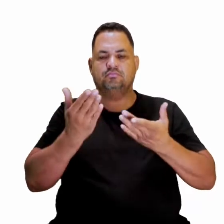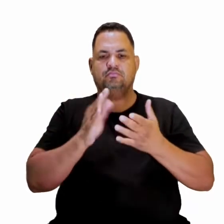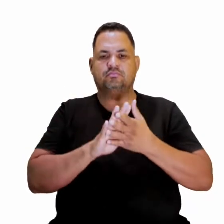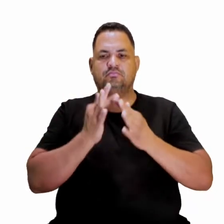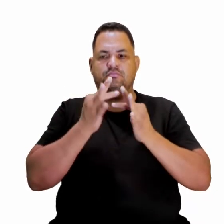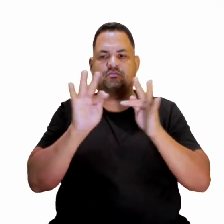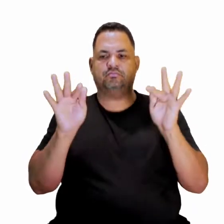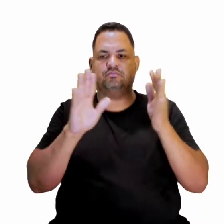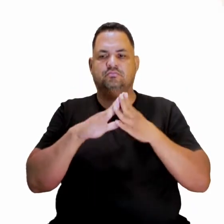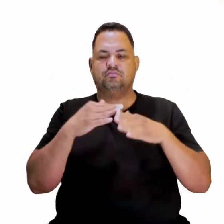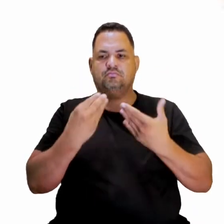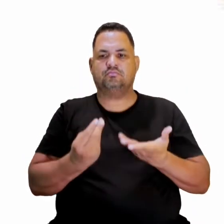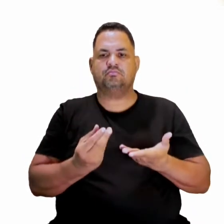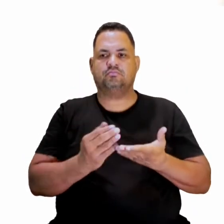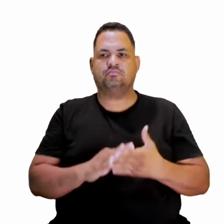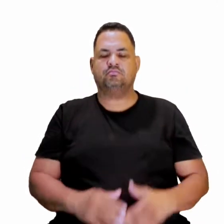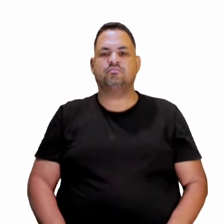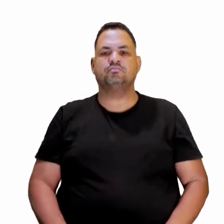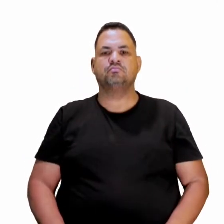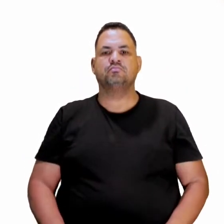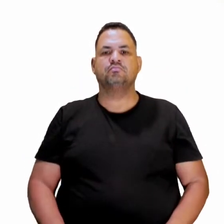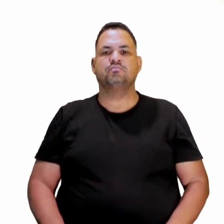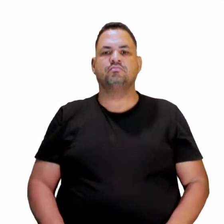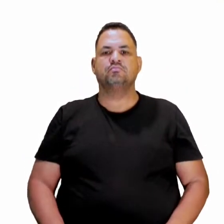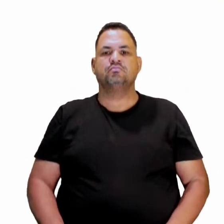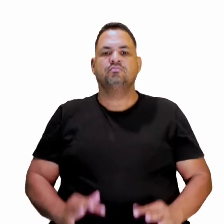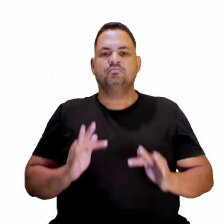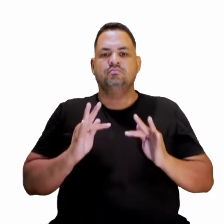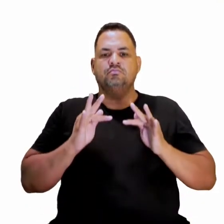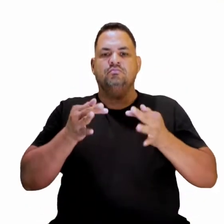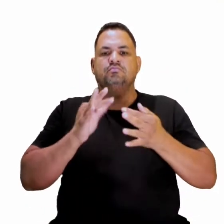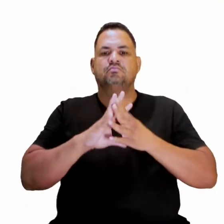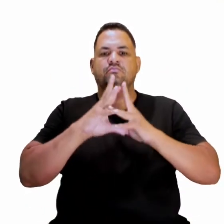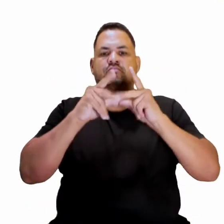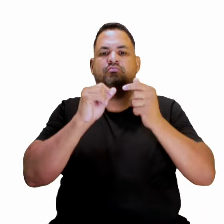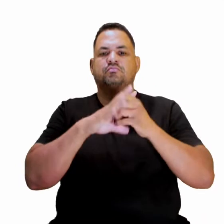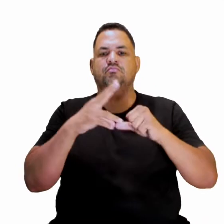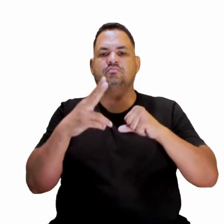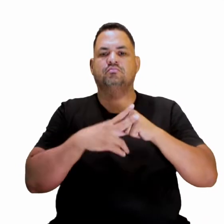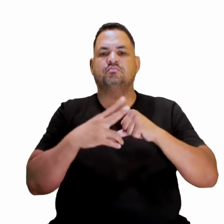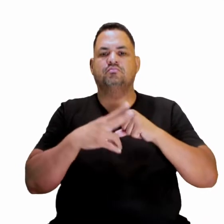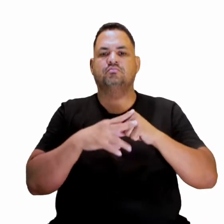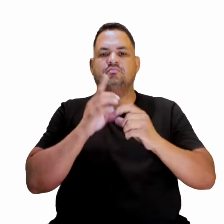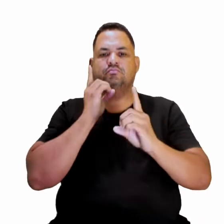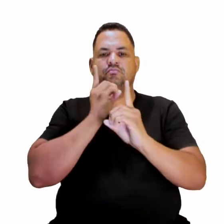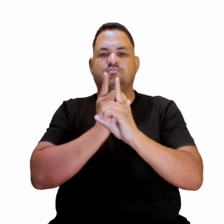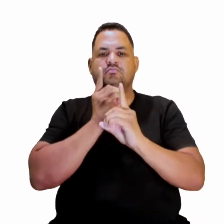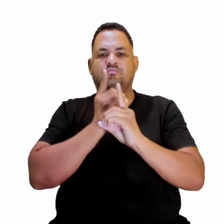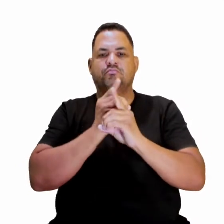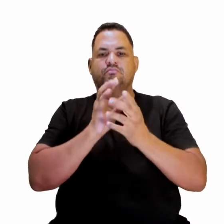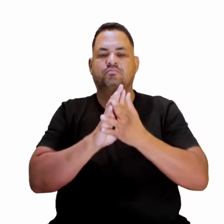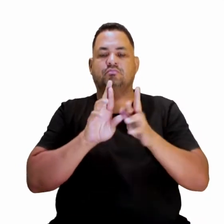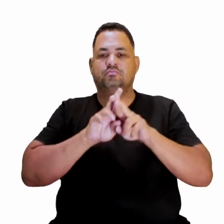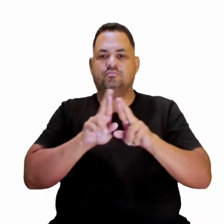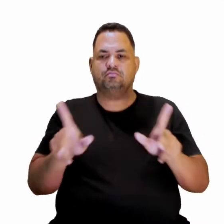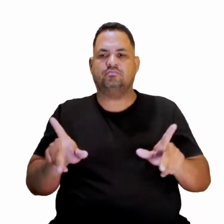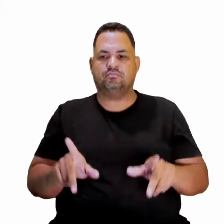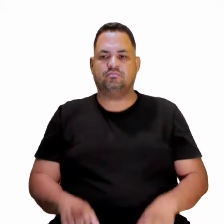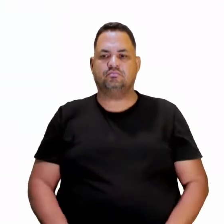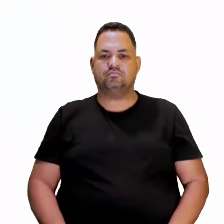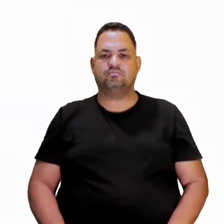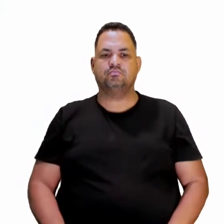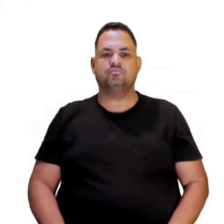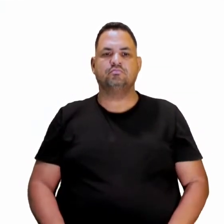até chegar o momento da explicação, certo? No fim de todos esses verbos, você vai achar uma diferença.